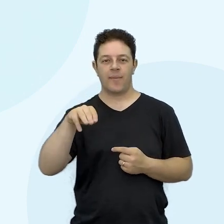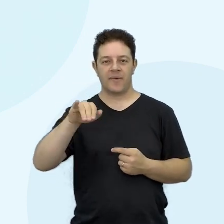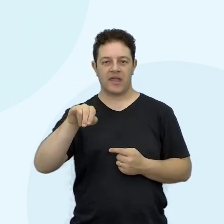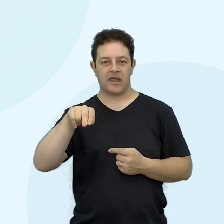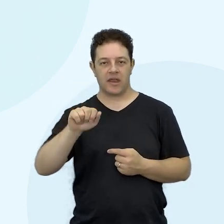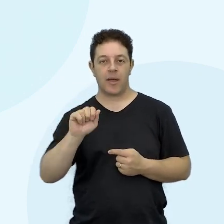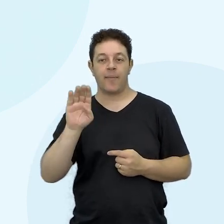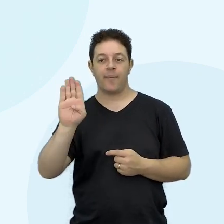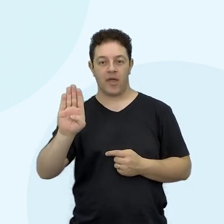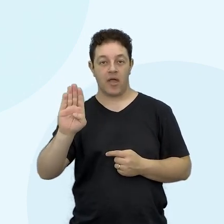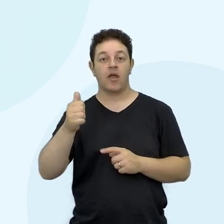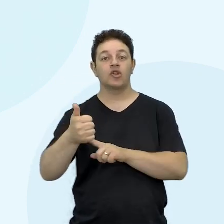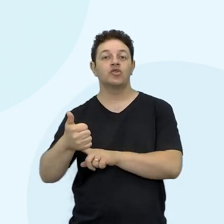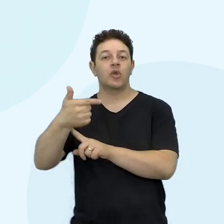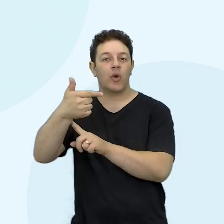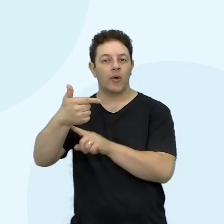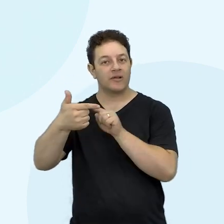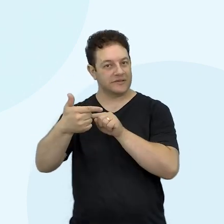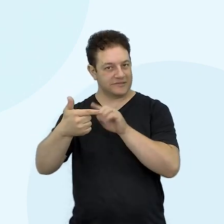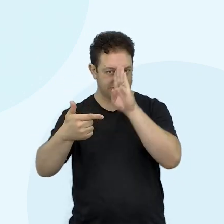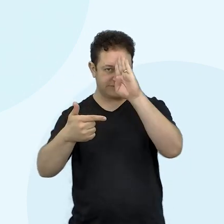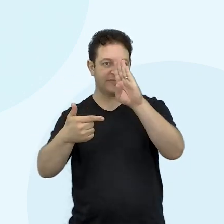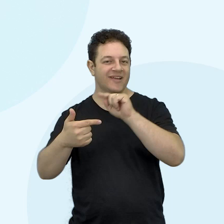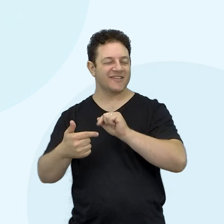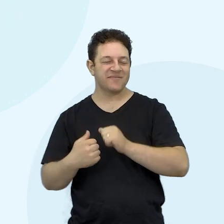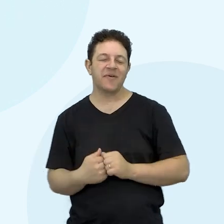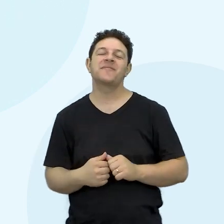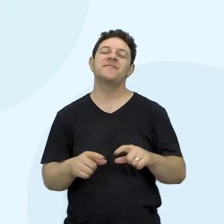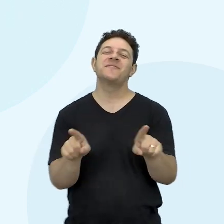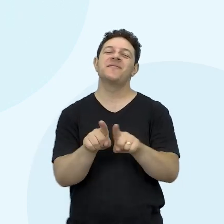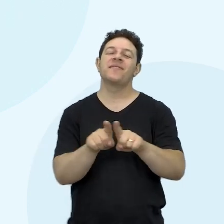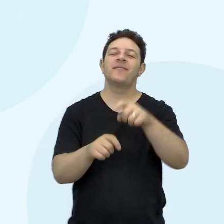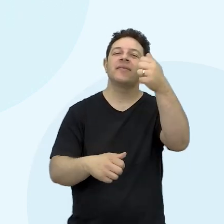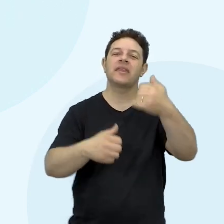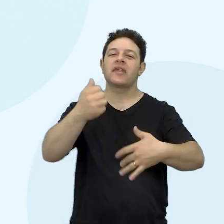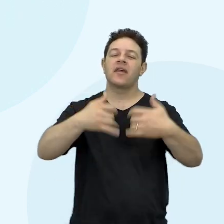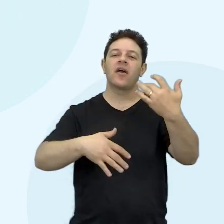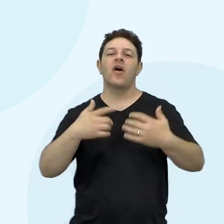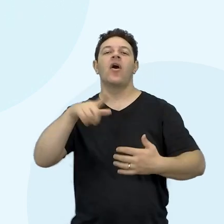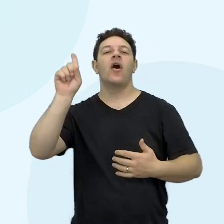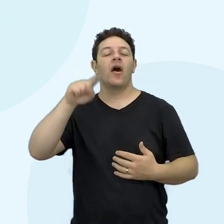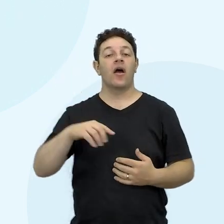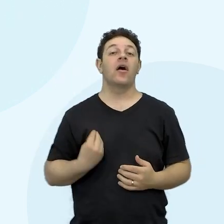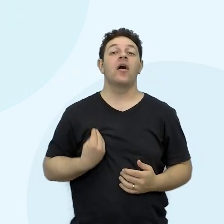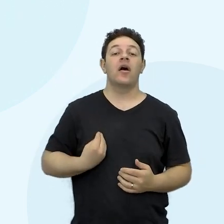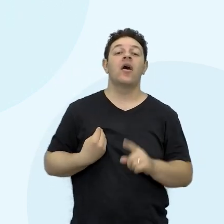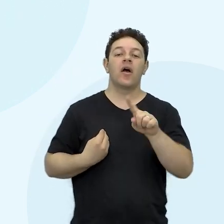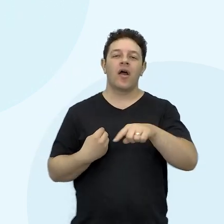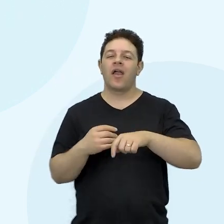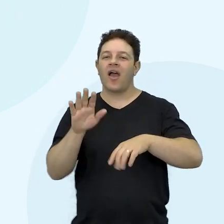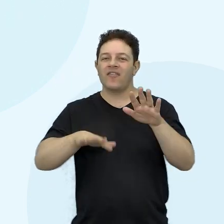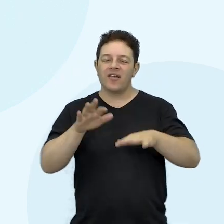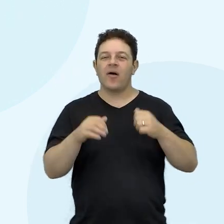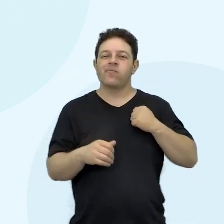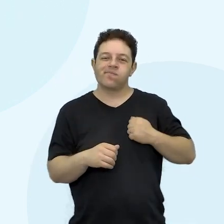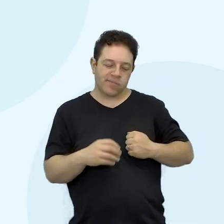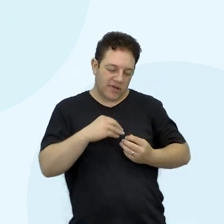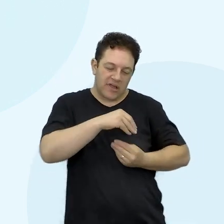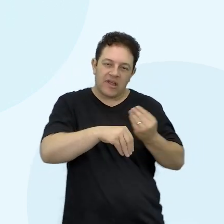vitamina B12, né? E a gente falou também, né, Ive, um pouquinho a respeito da presença de gordura nas fezes,